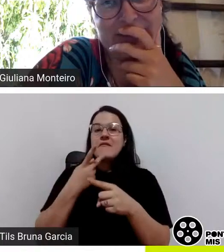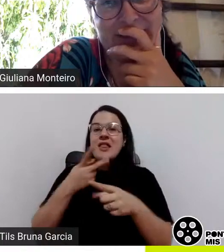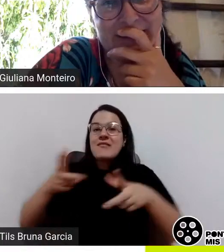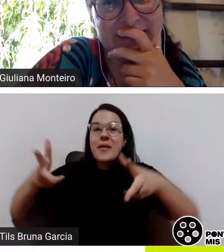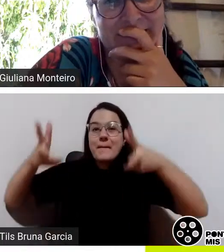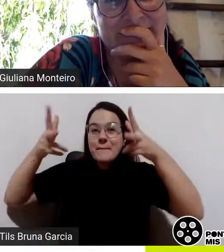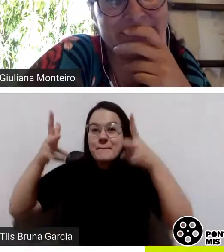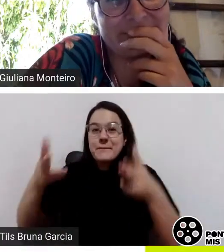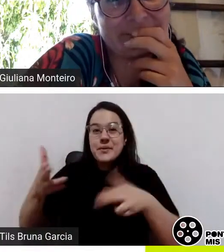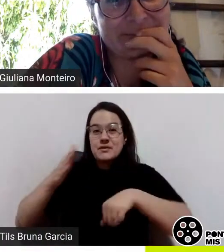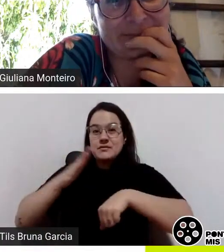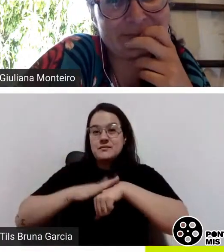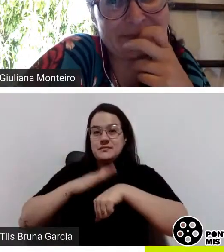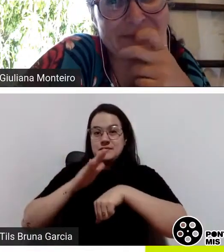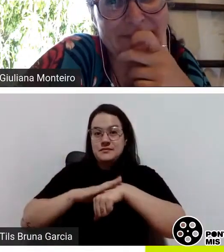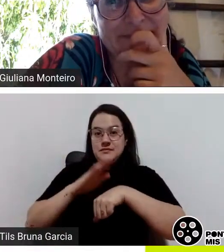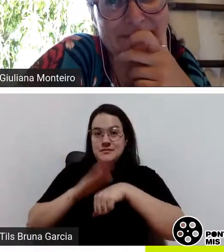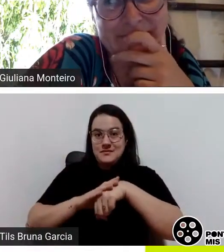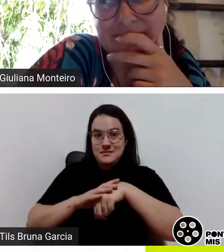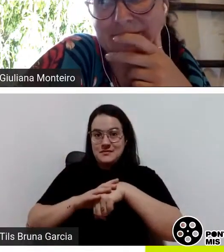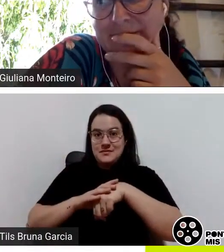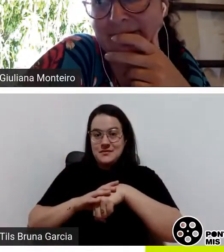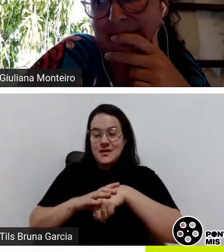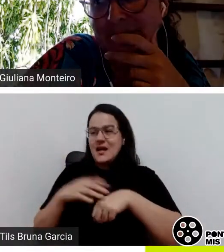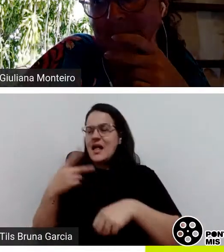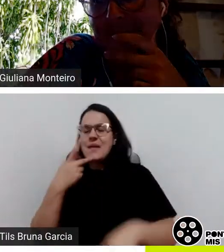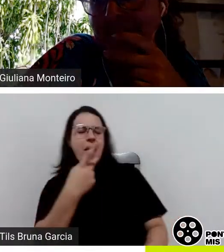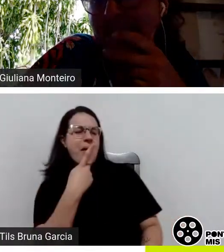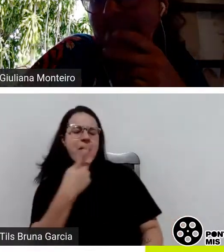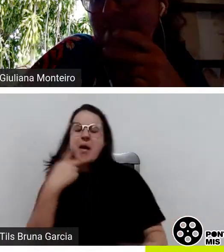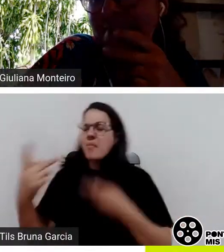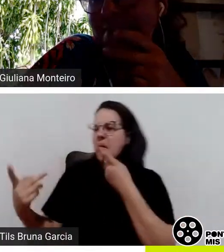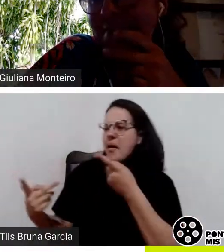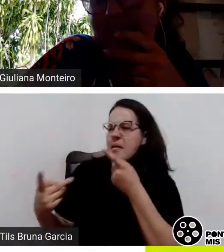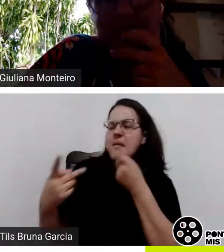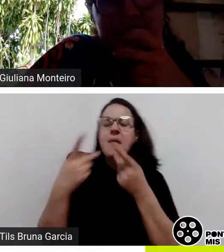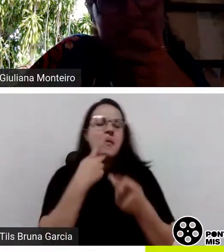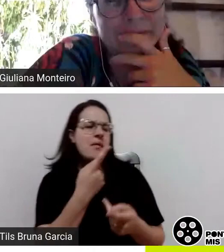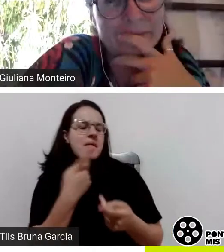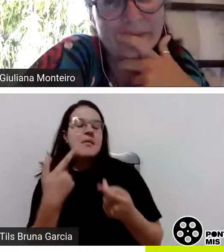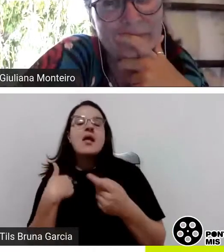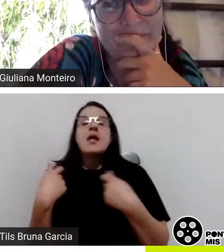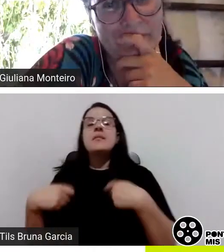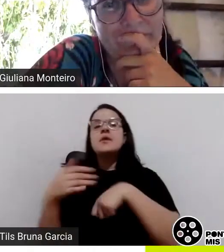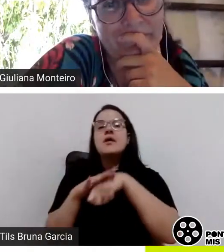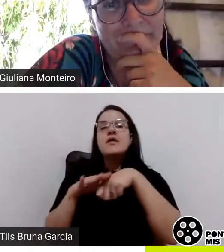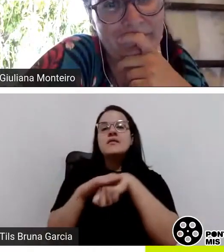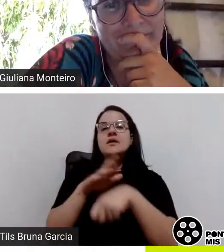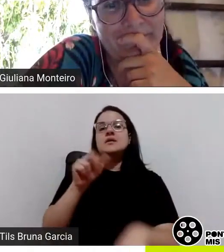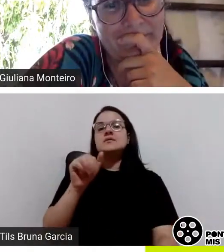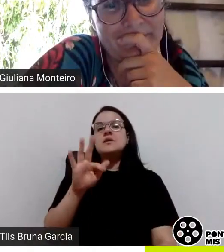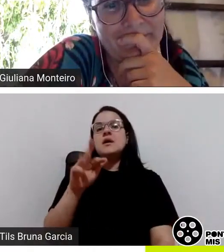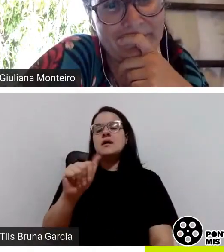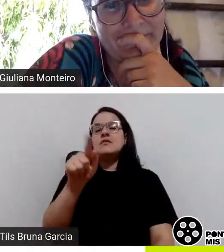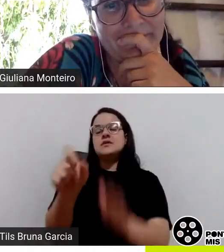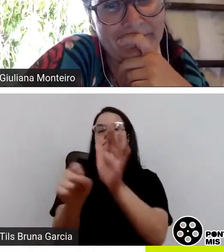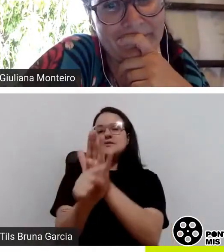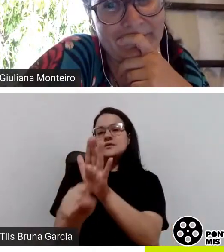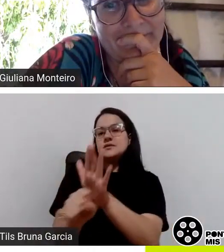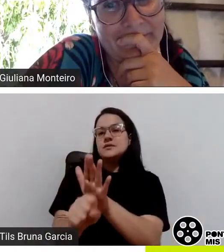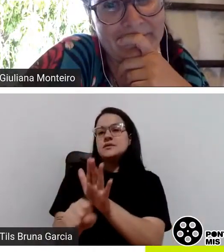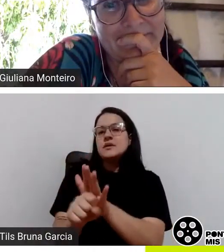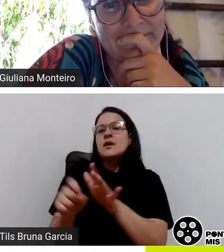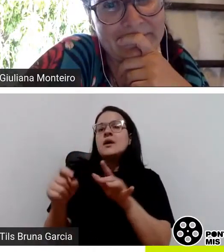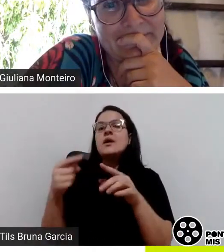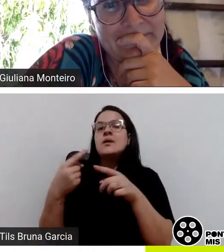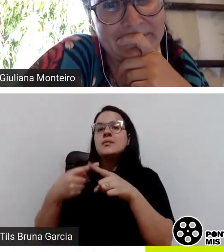tempo. Eles falavam juntos. Tive que conversar com o Rafa, nosso técnico de som, disse, Rafa, te ferrou, porque os dois